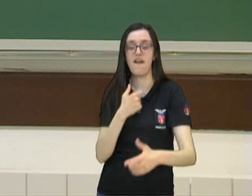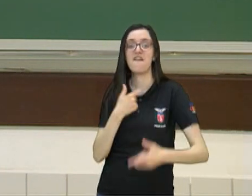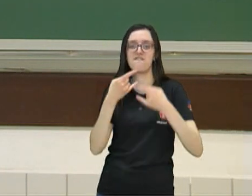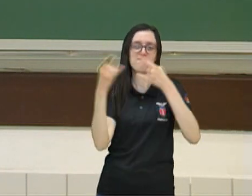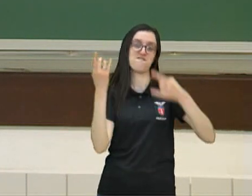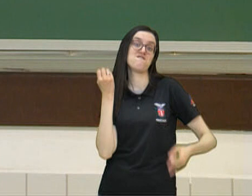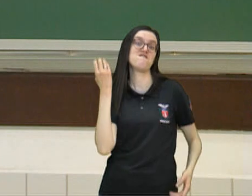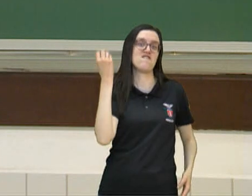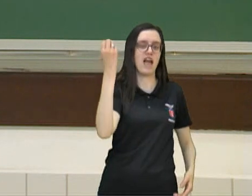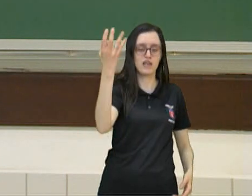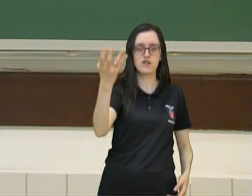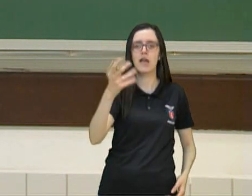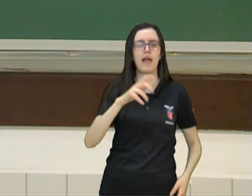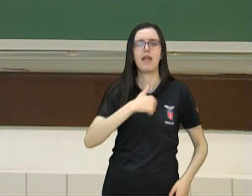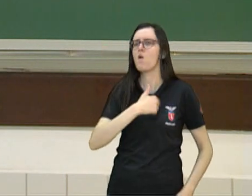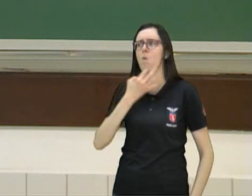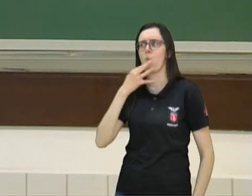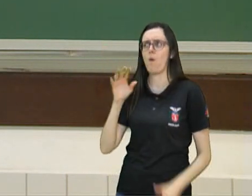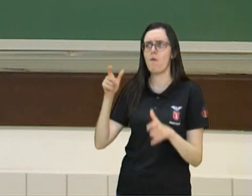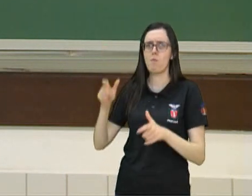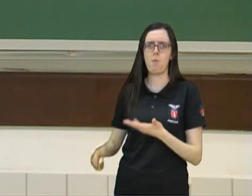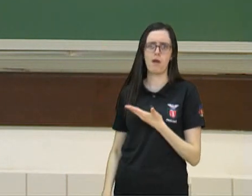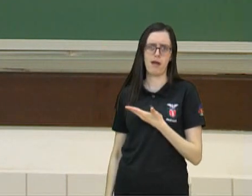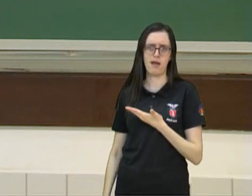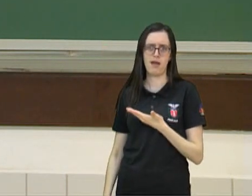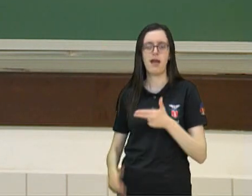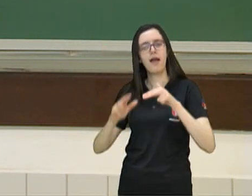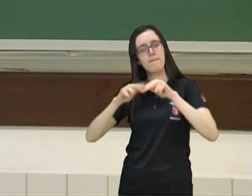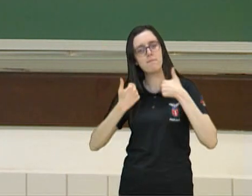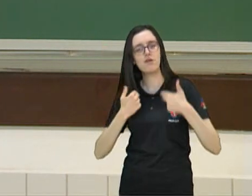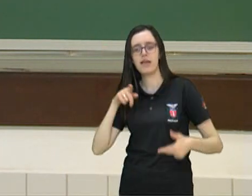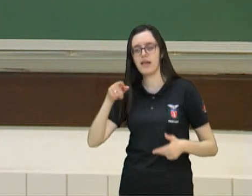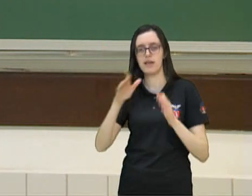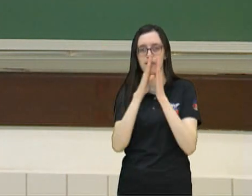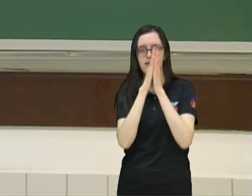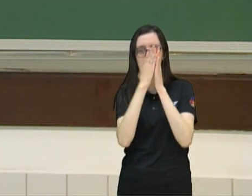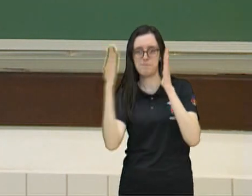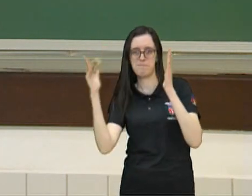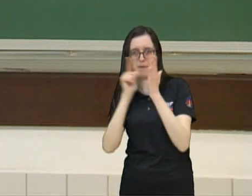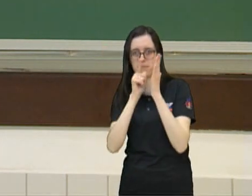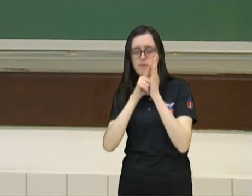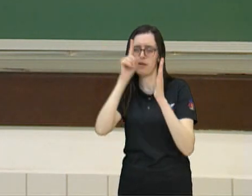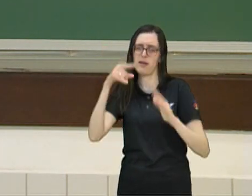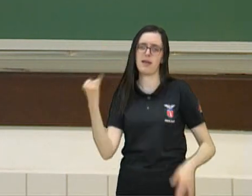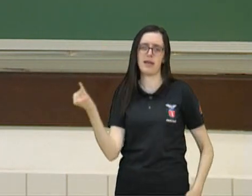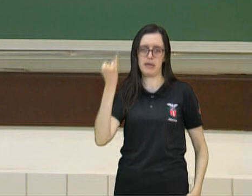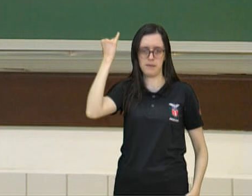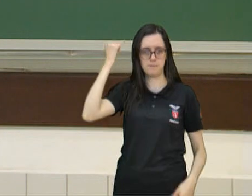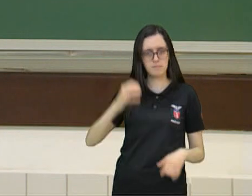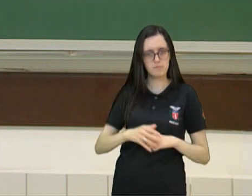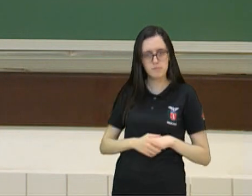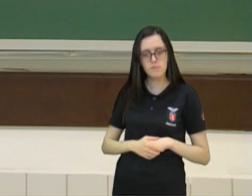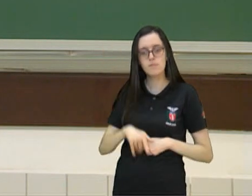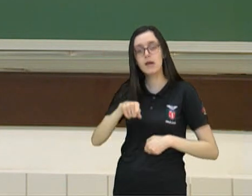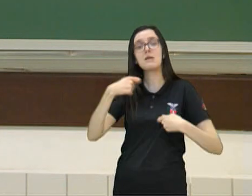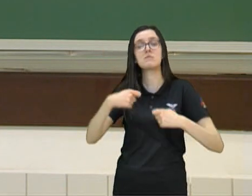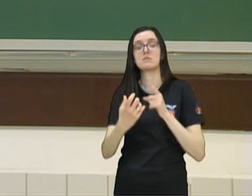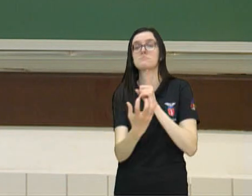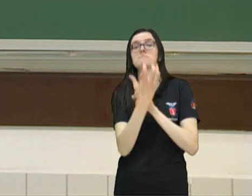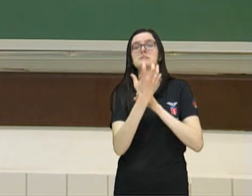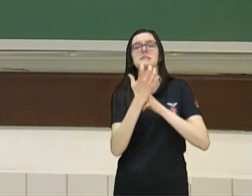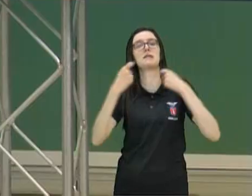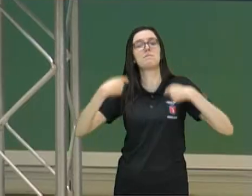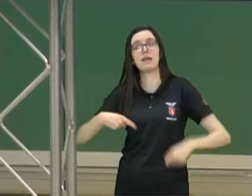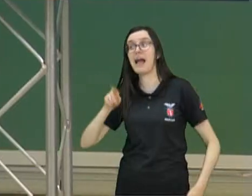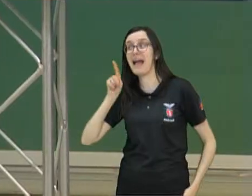não tenho esse tato com esse lugar. Então, por isso, esse folheto é muito importante. Ele tem que me convencer